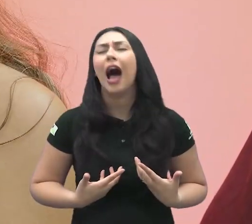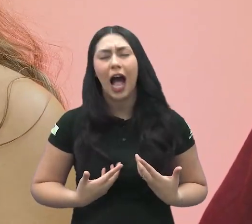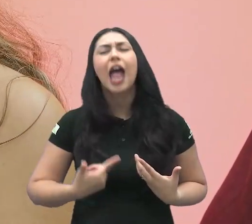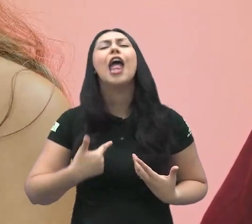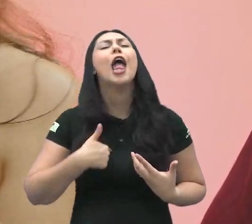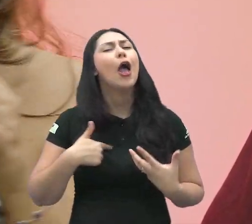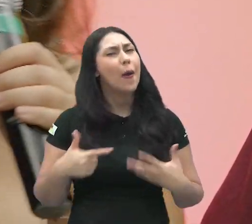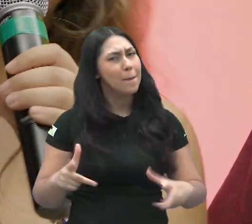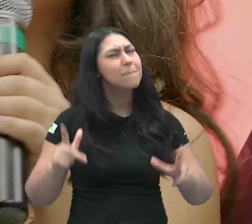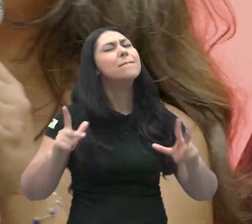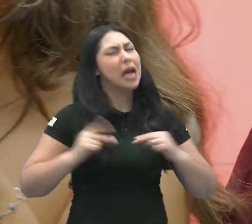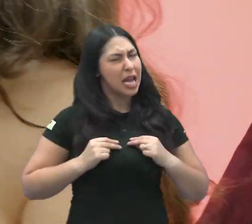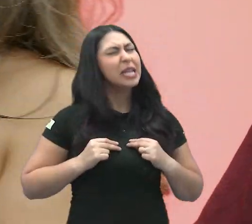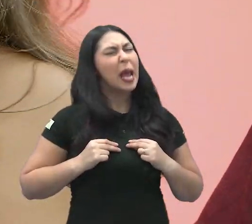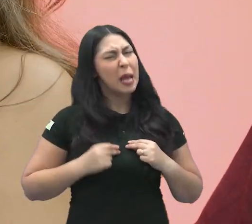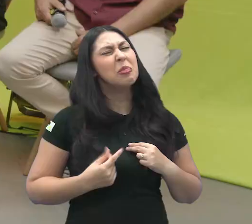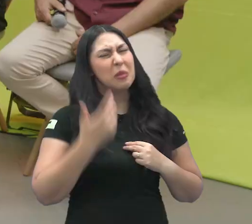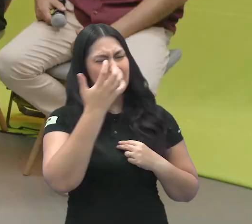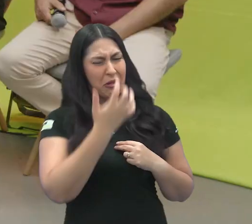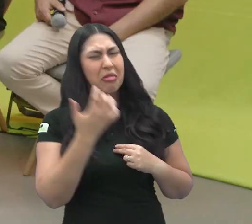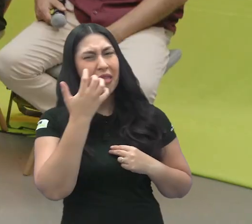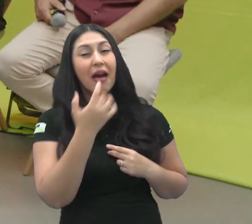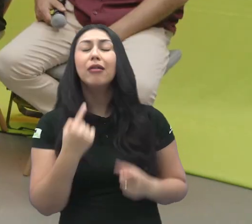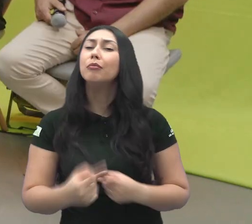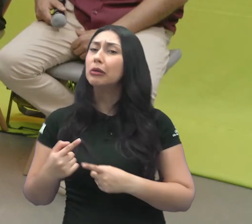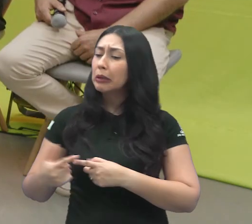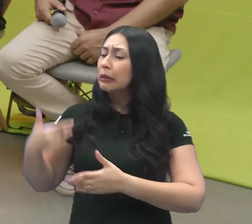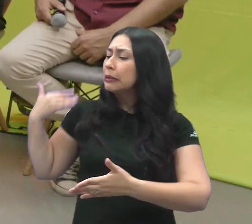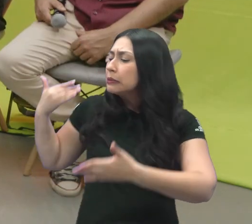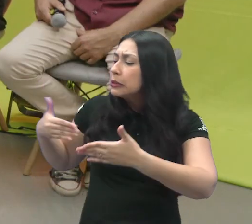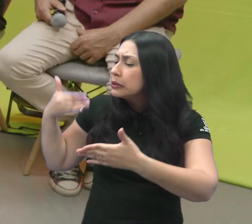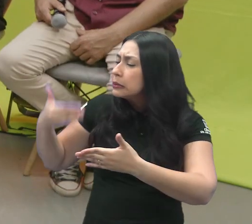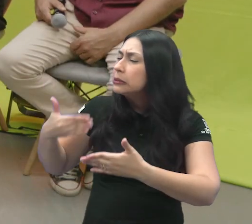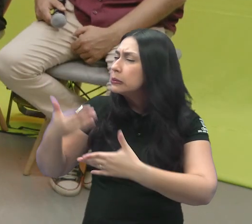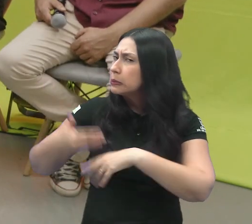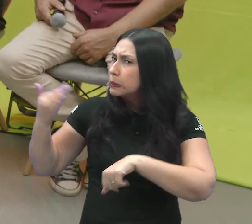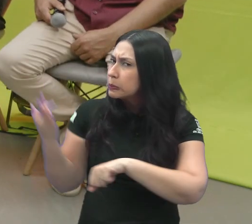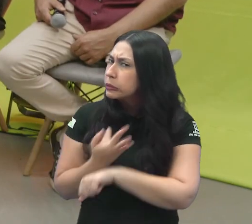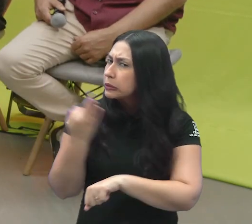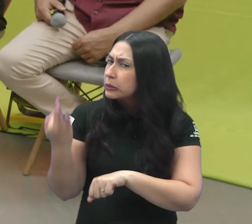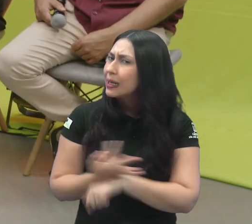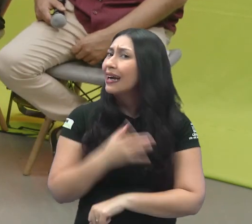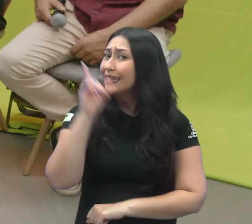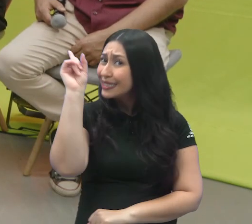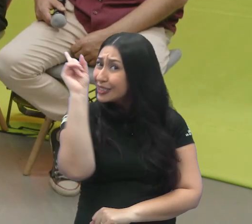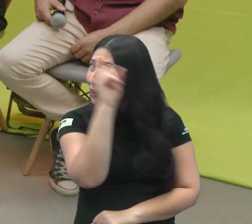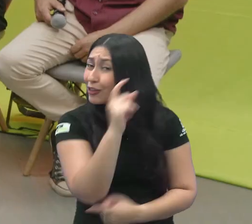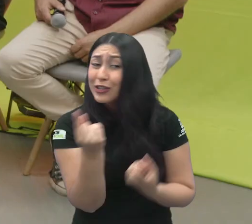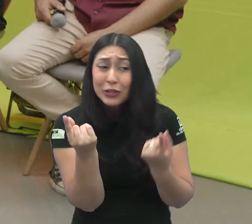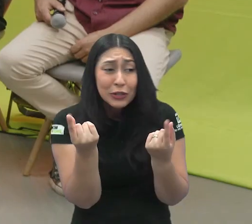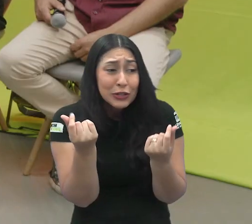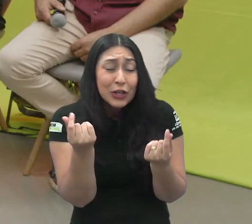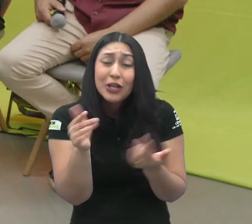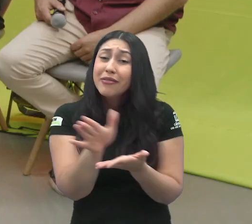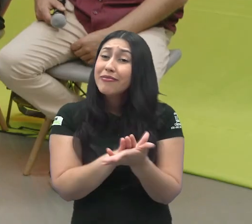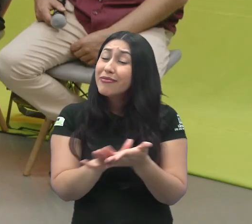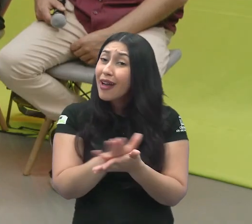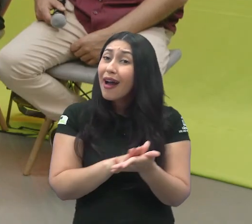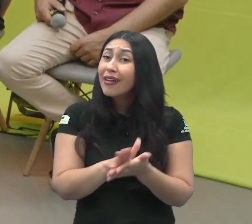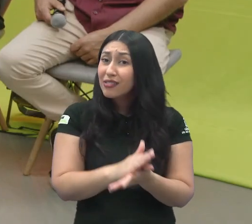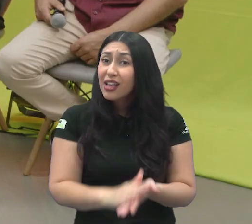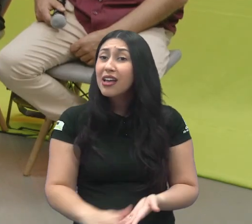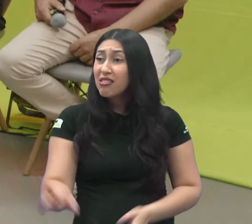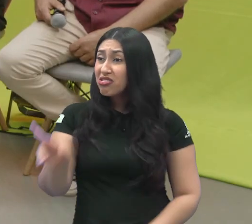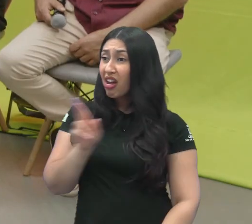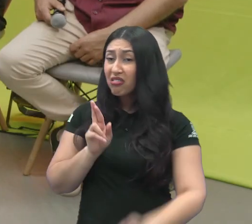esse palco. O Lucas tá rindo. Porque, assim, é muito doloroso quando é sem recurso, né? Só com... é